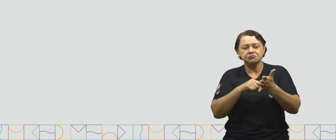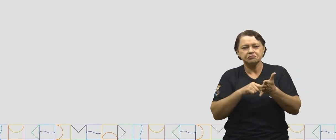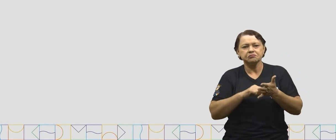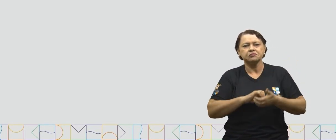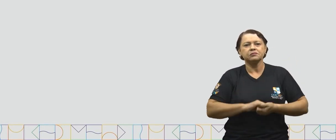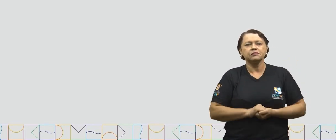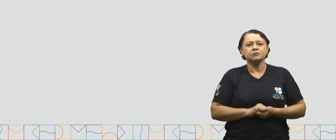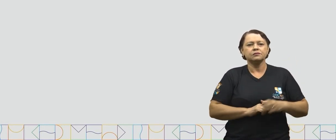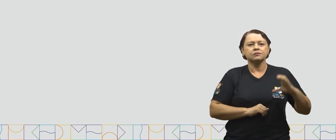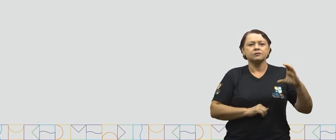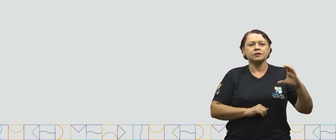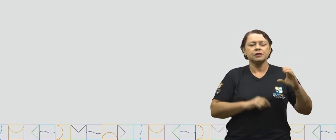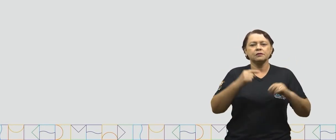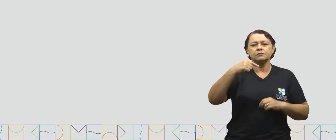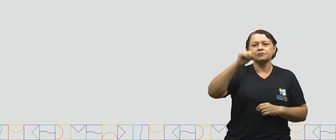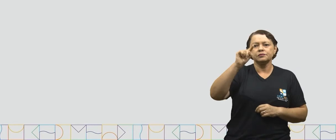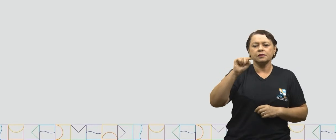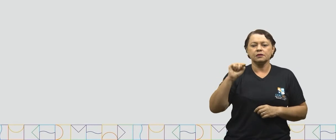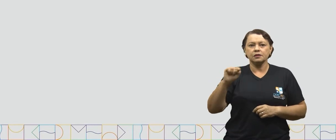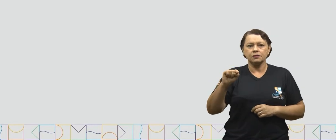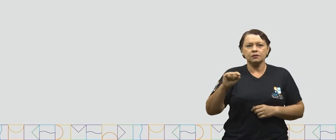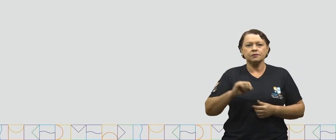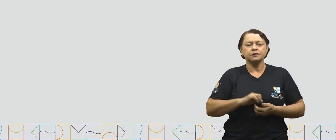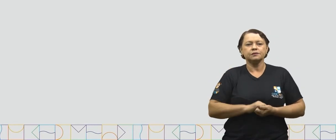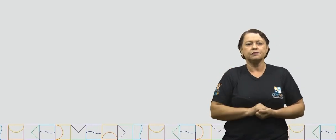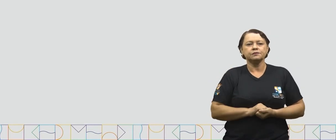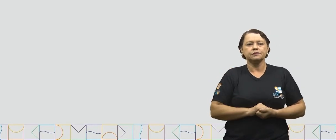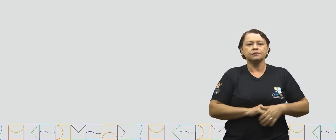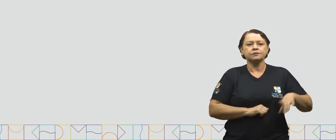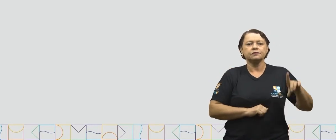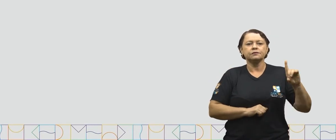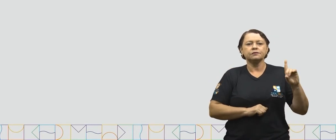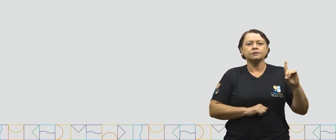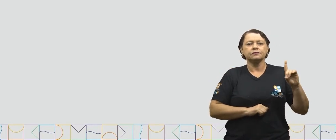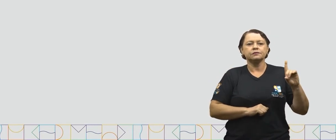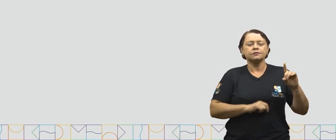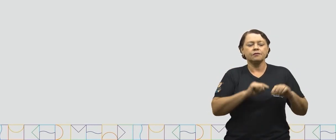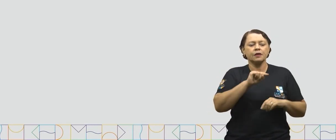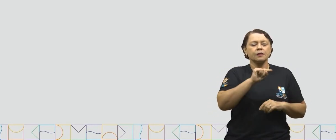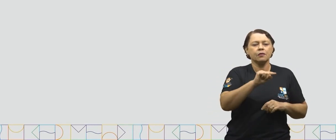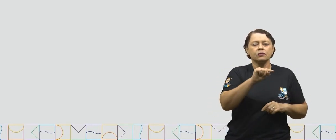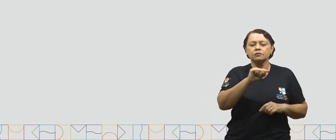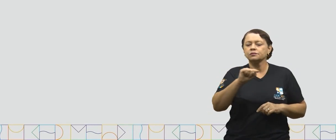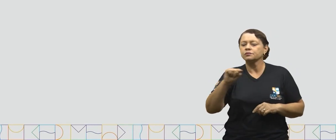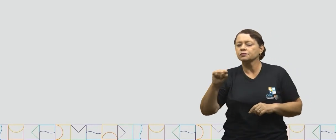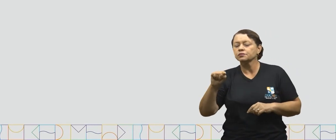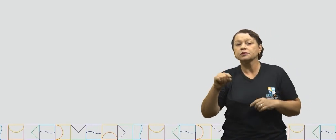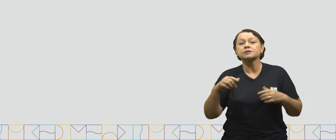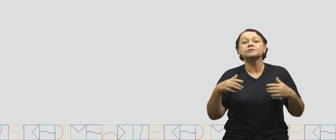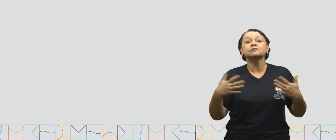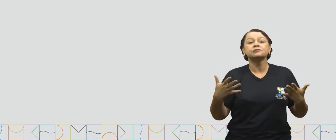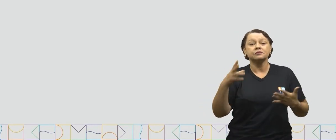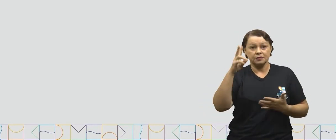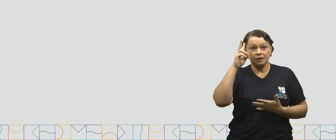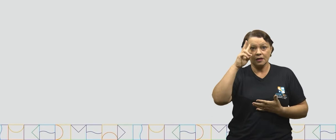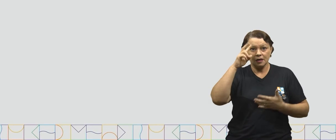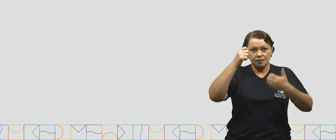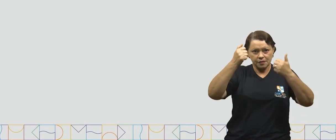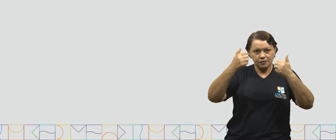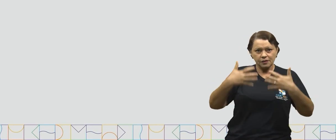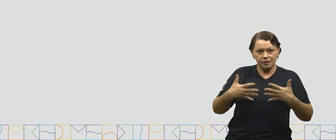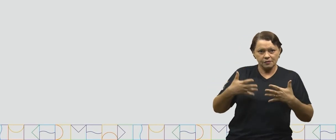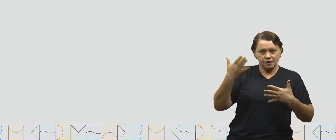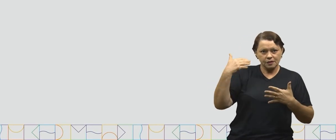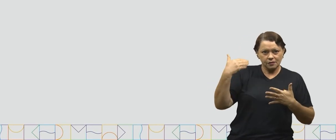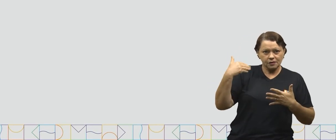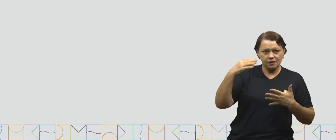C, acentos e pontos, alternativa D, pontos e traços. E aí, lembra do que falamos